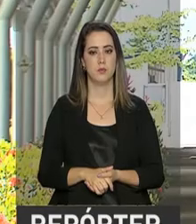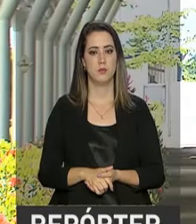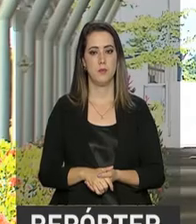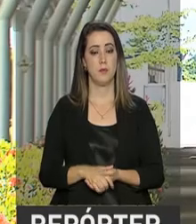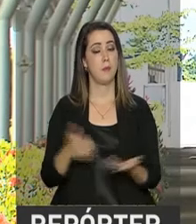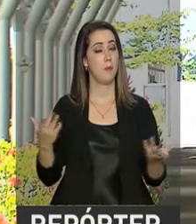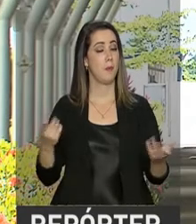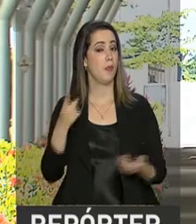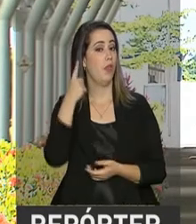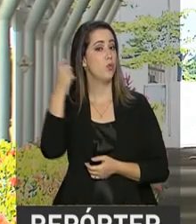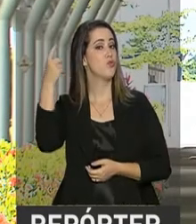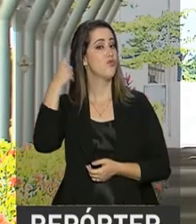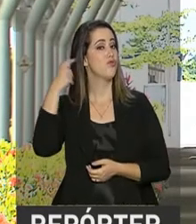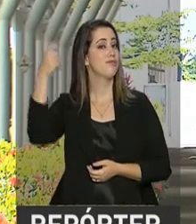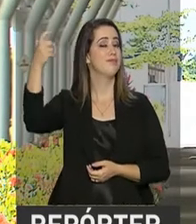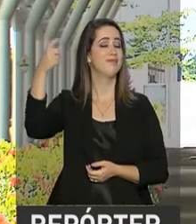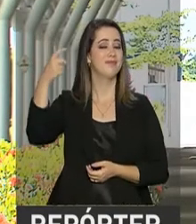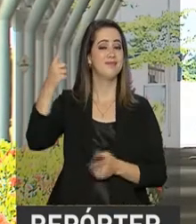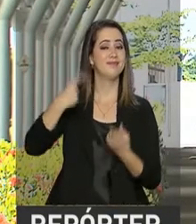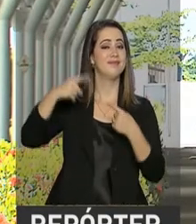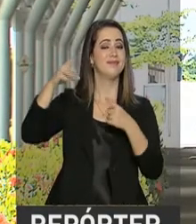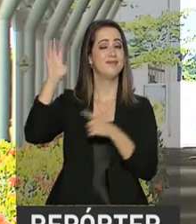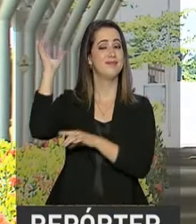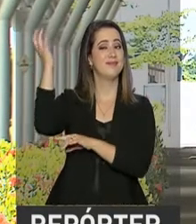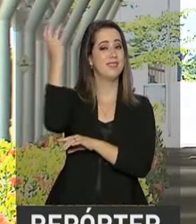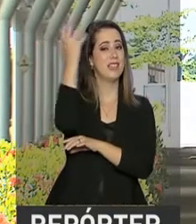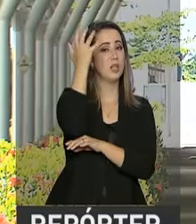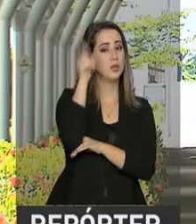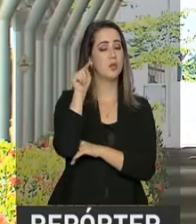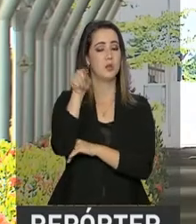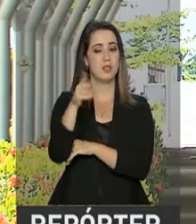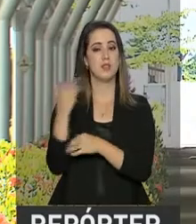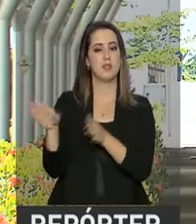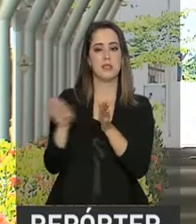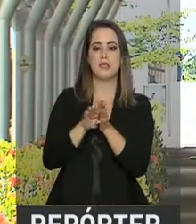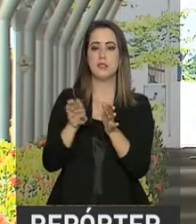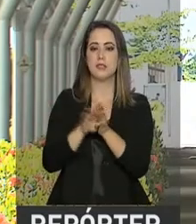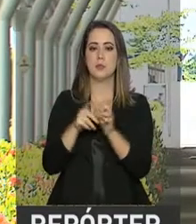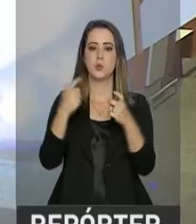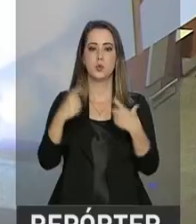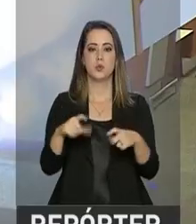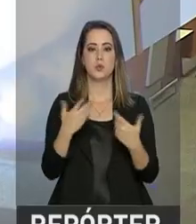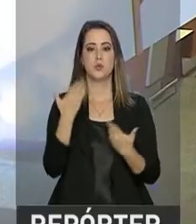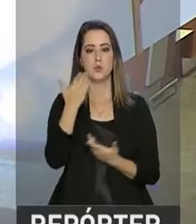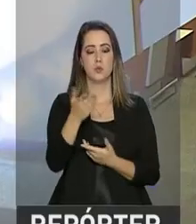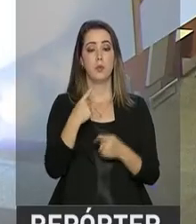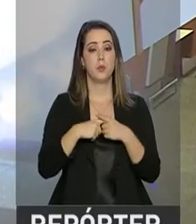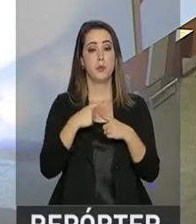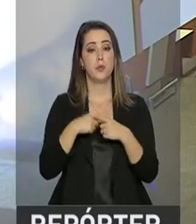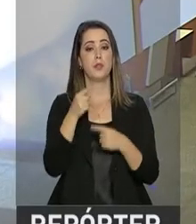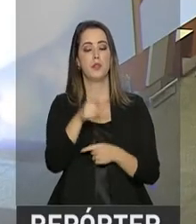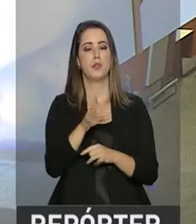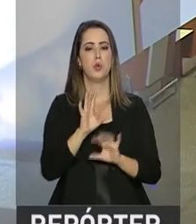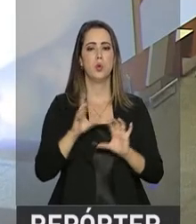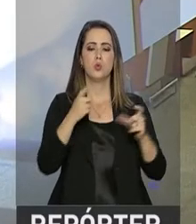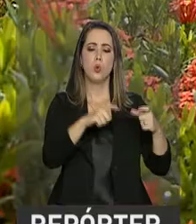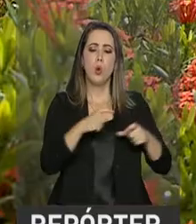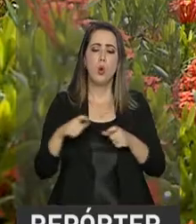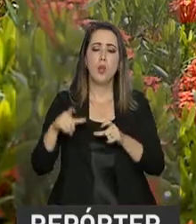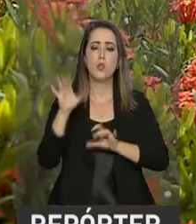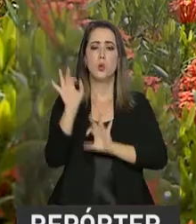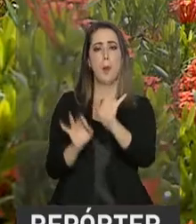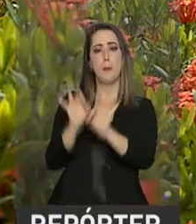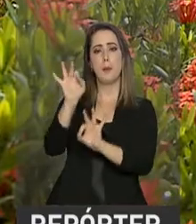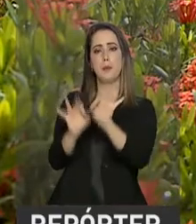E é o som da natureza que os passageiros são recebidos no terminal Plácido de Castro. Isso porque as áreas internas